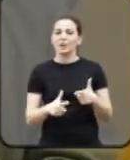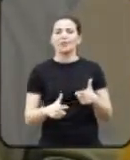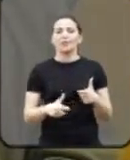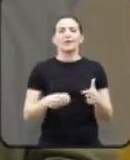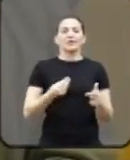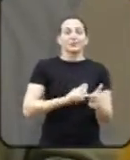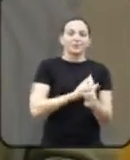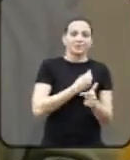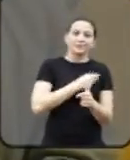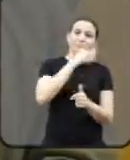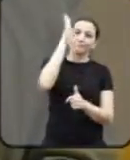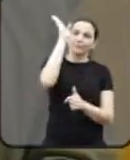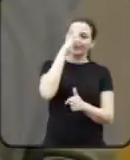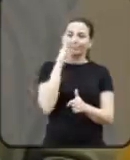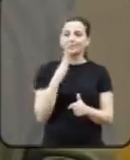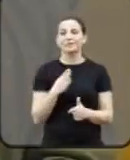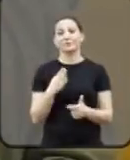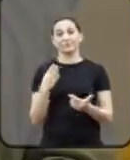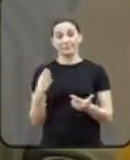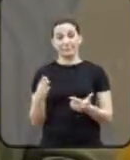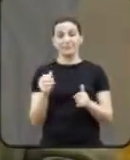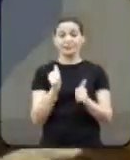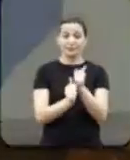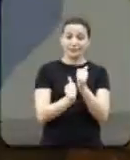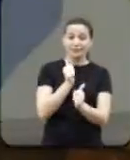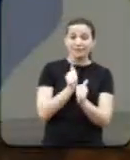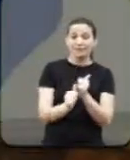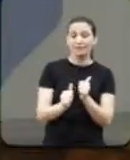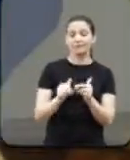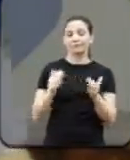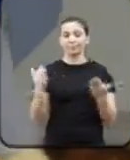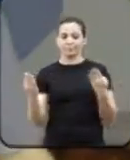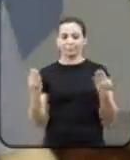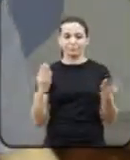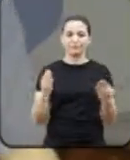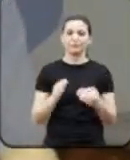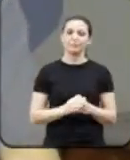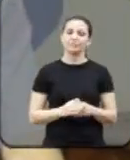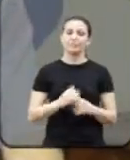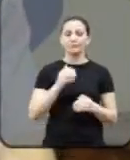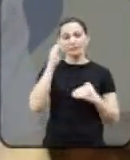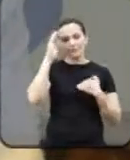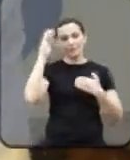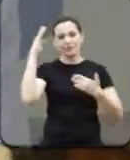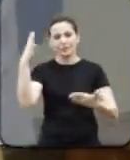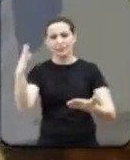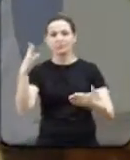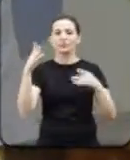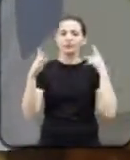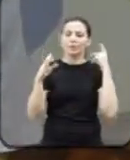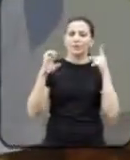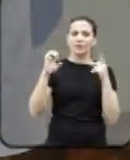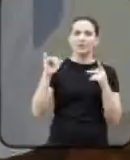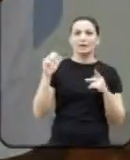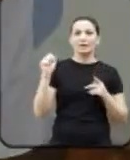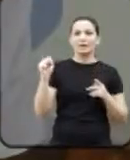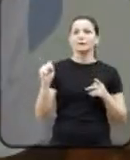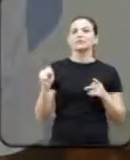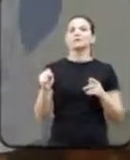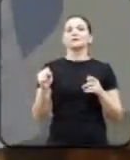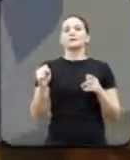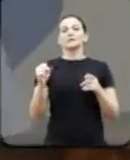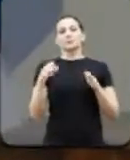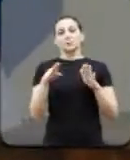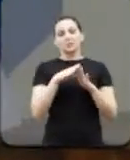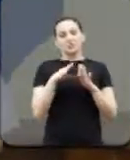fundou a rádio. O problema é que ele estava no Brasil, né? Esse, que nem Santos Dumont, né? Exato. Vereador, muito obrigado.